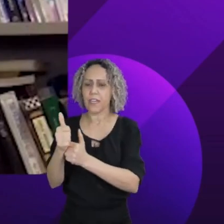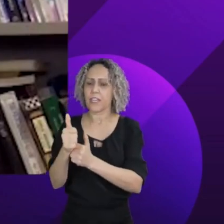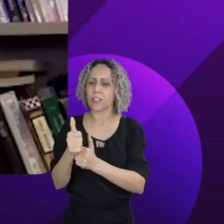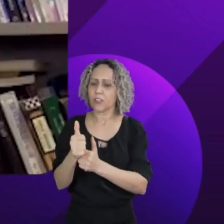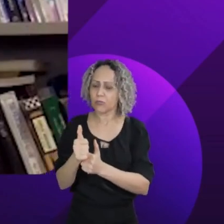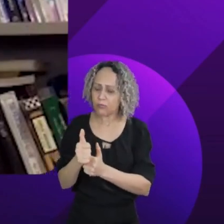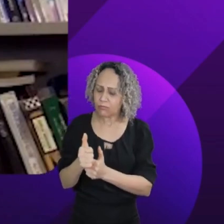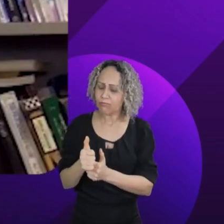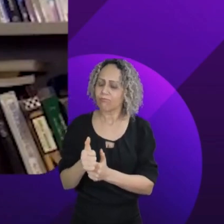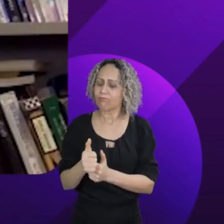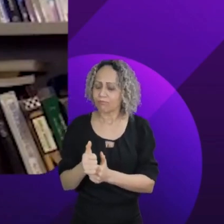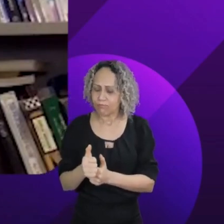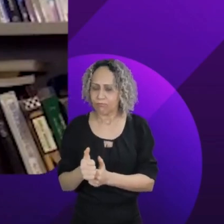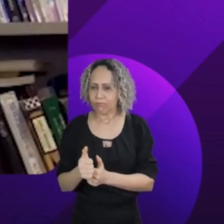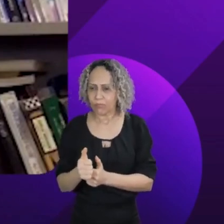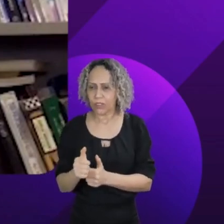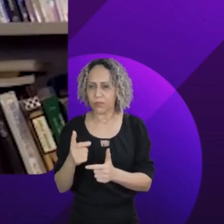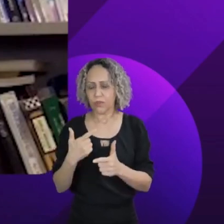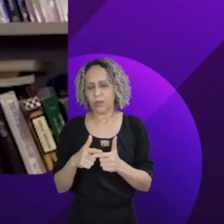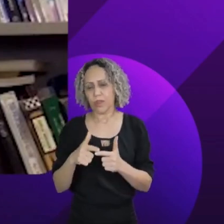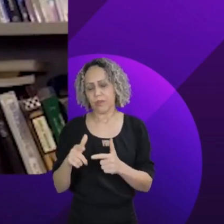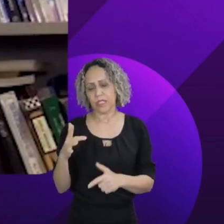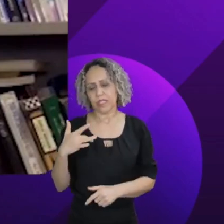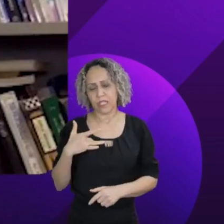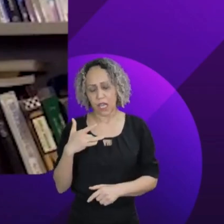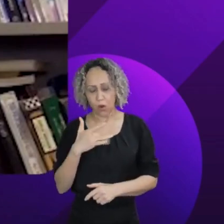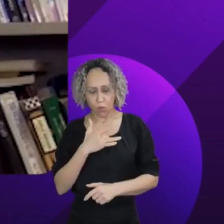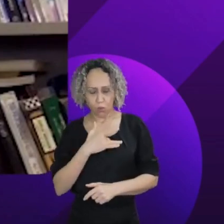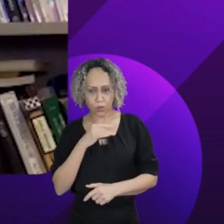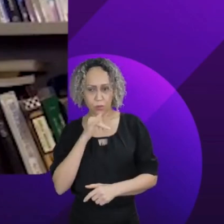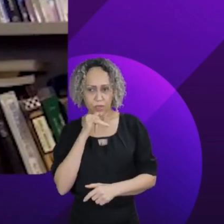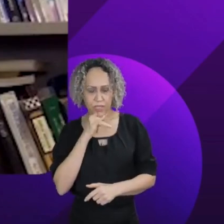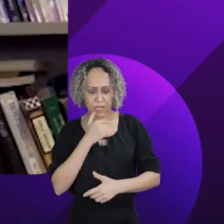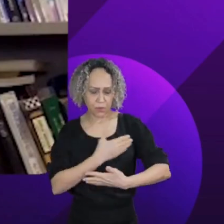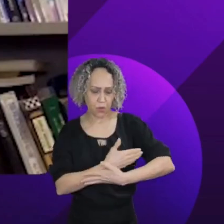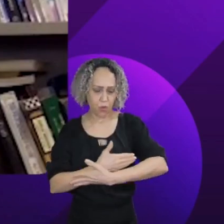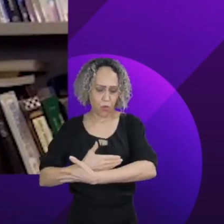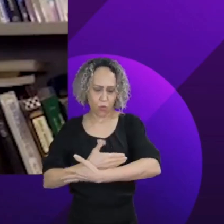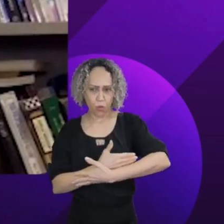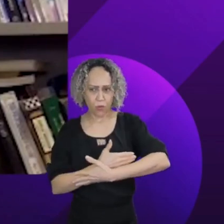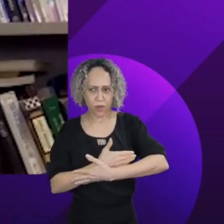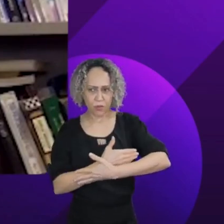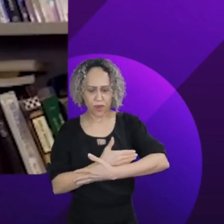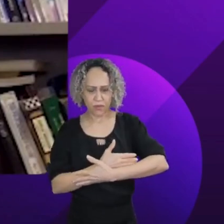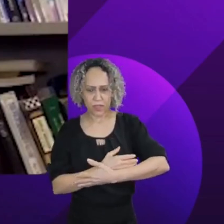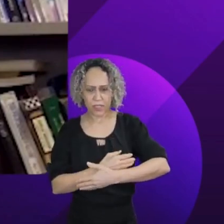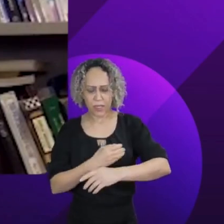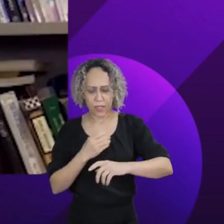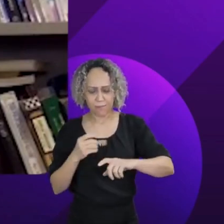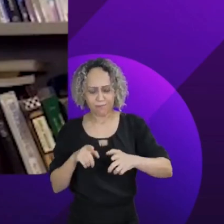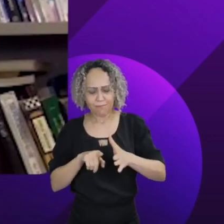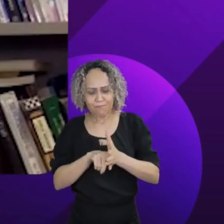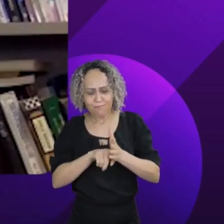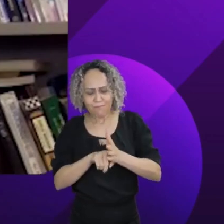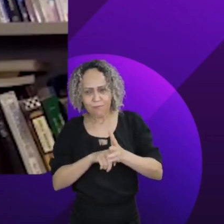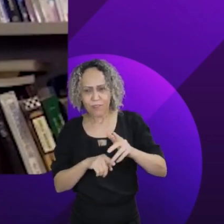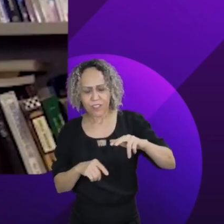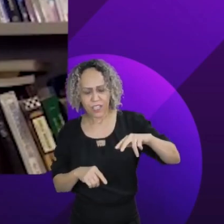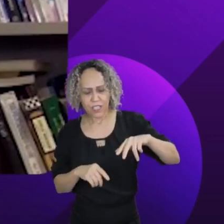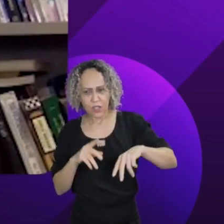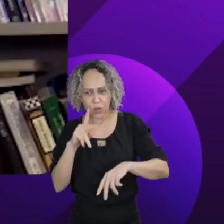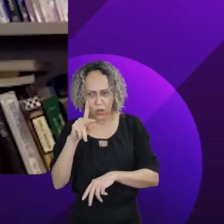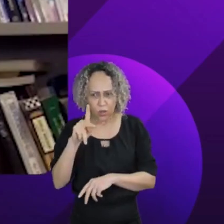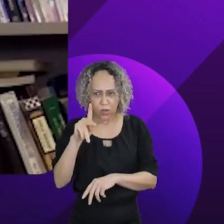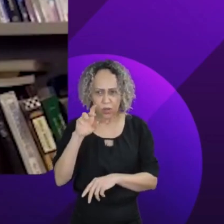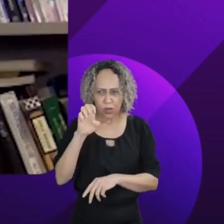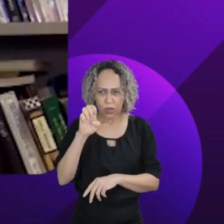pezinho, né, que era um teste importante para acompanhar, inclusive, o problema da